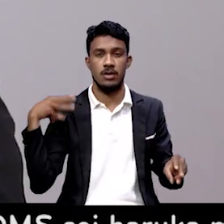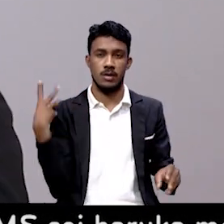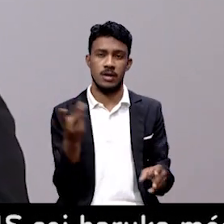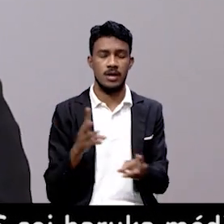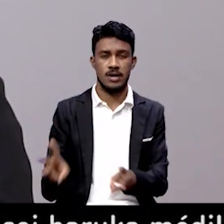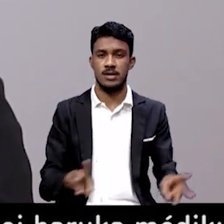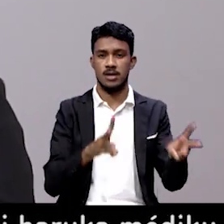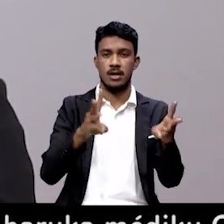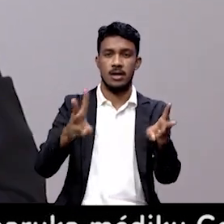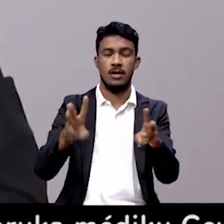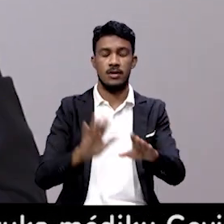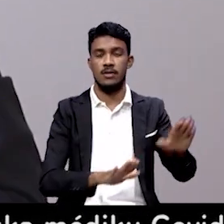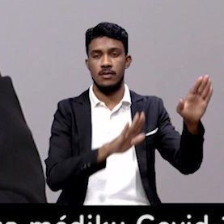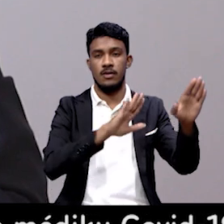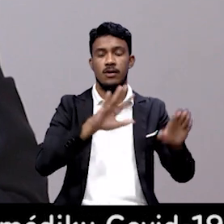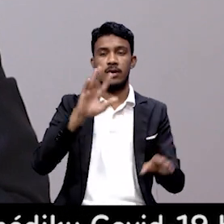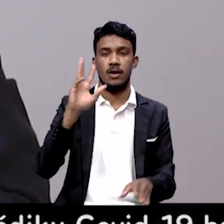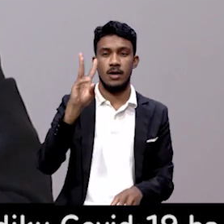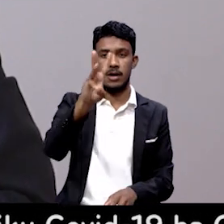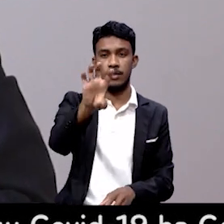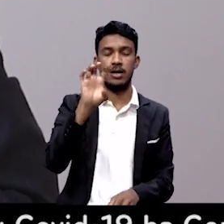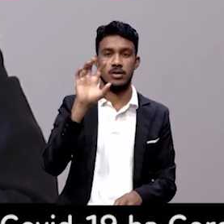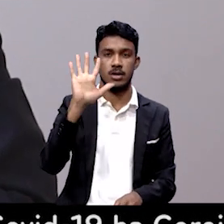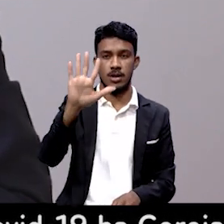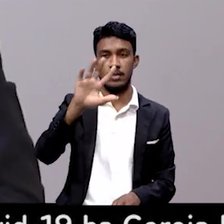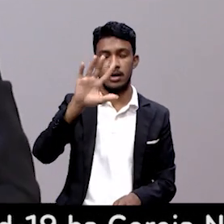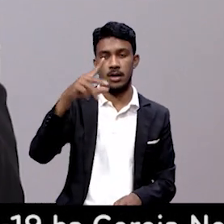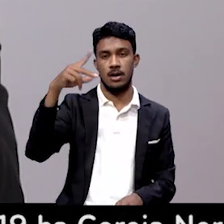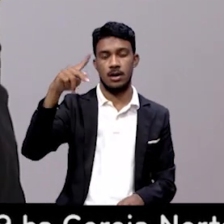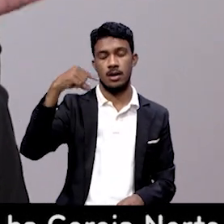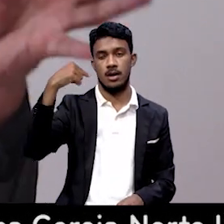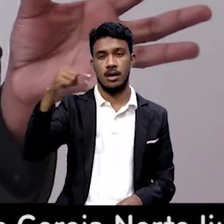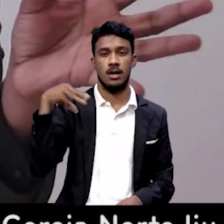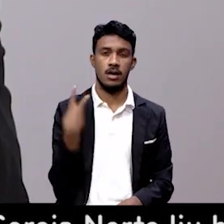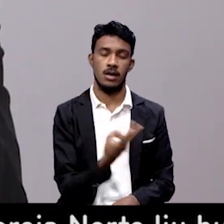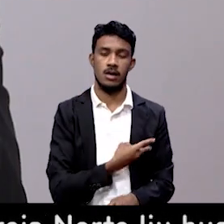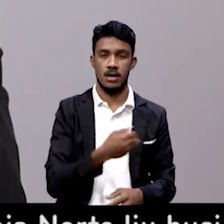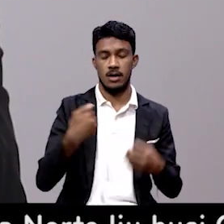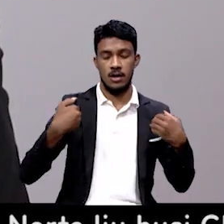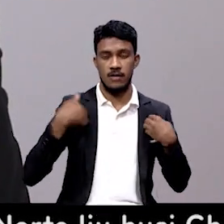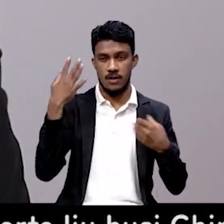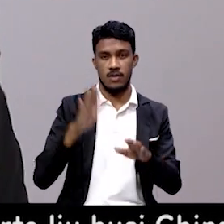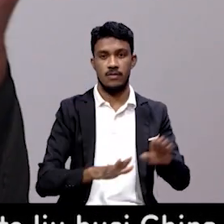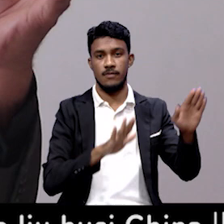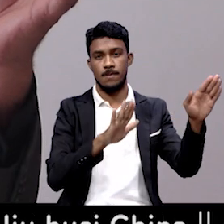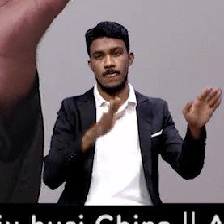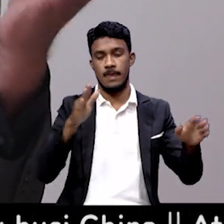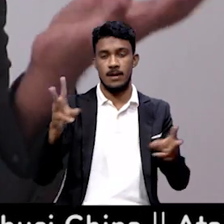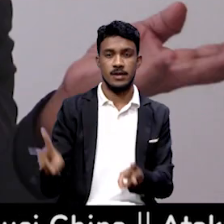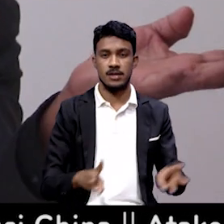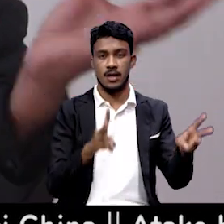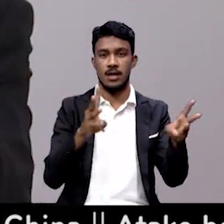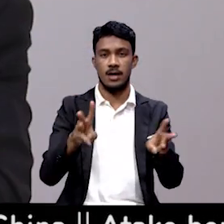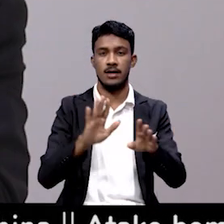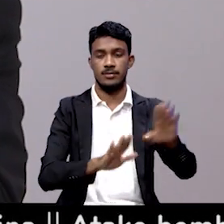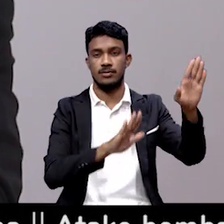né? 605 quilo. Agora, rural, ita aí a categoria rua. Ita classificação de estrada rural é rua. Ida